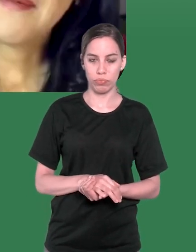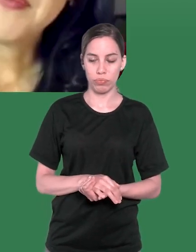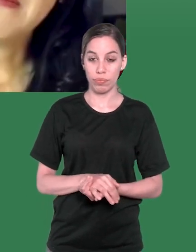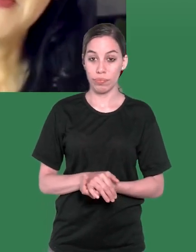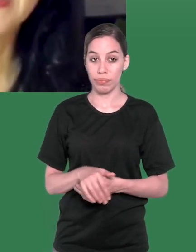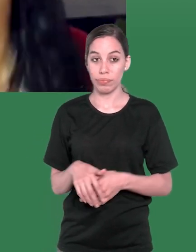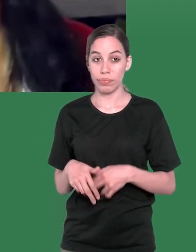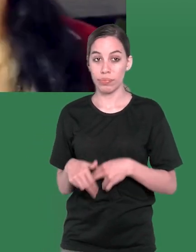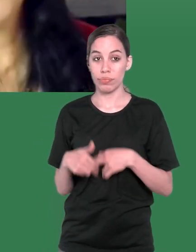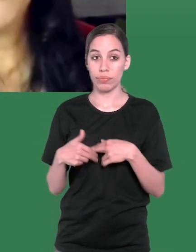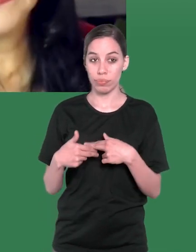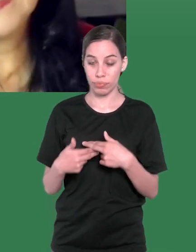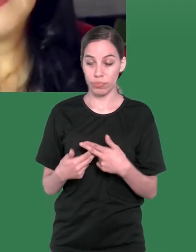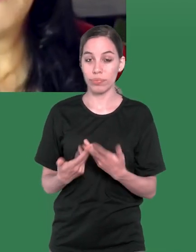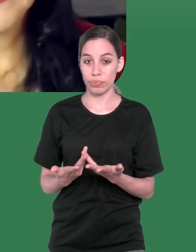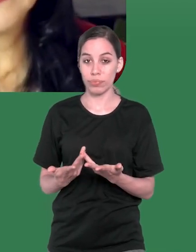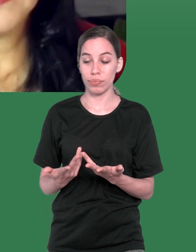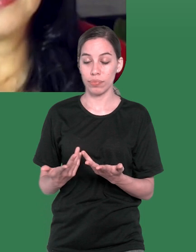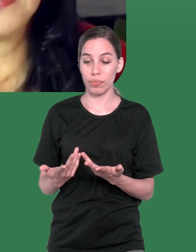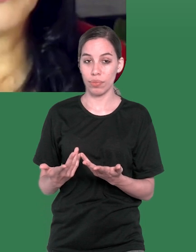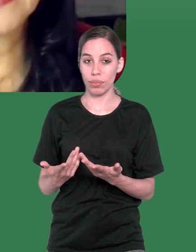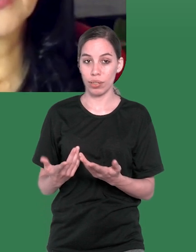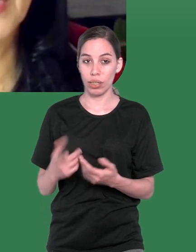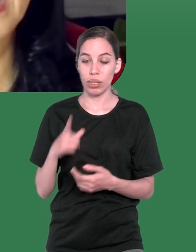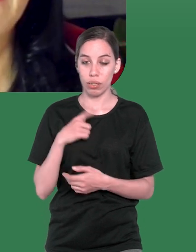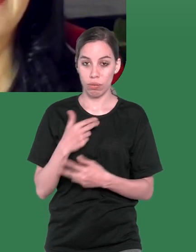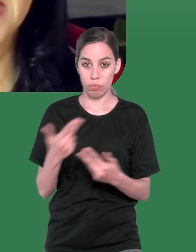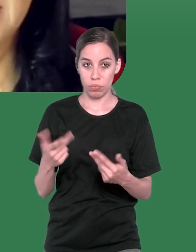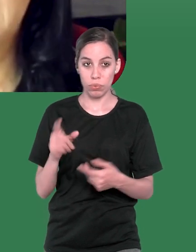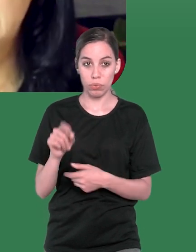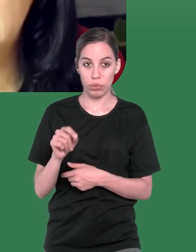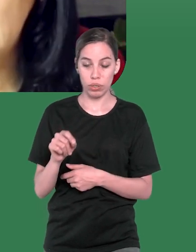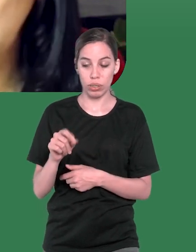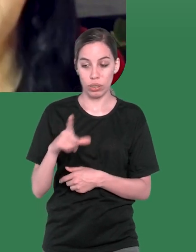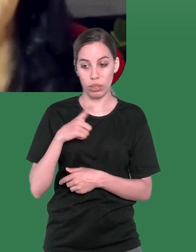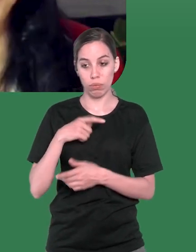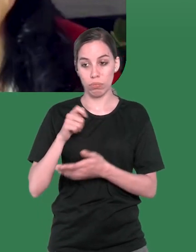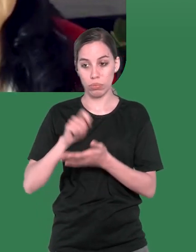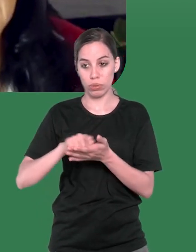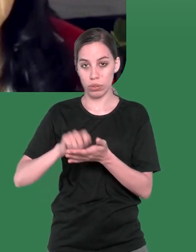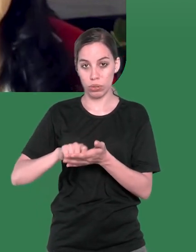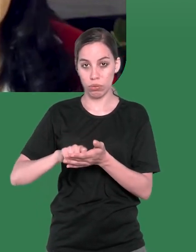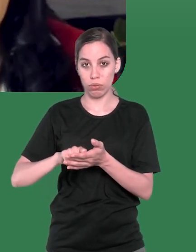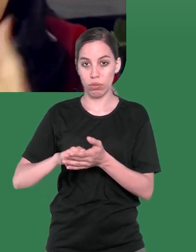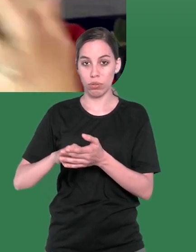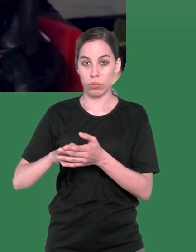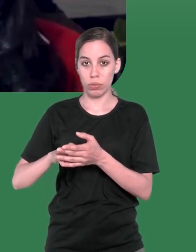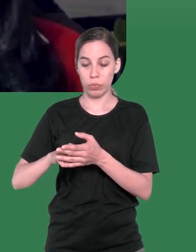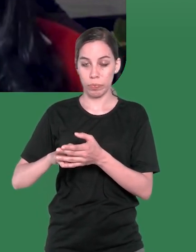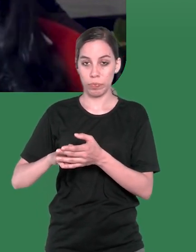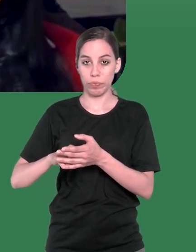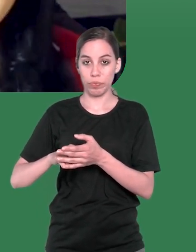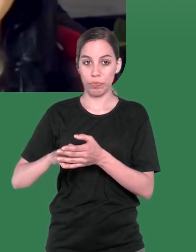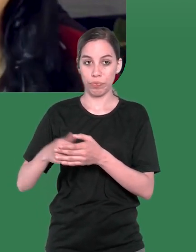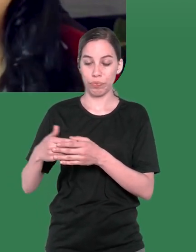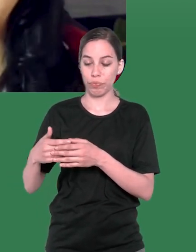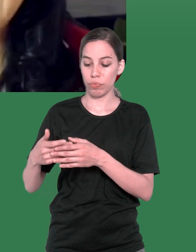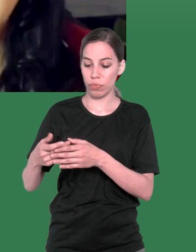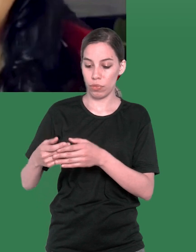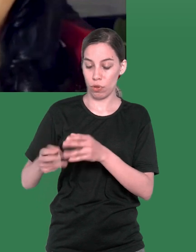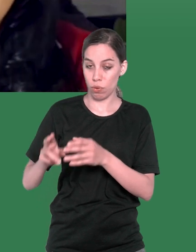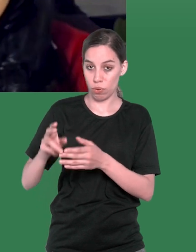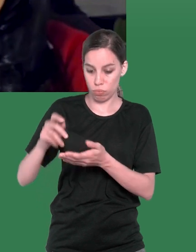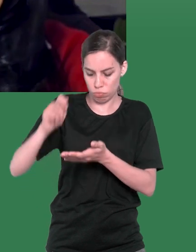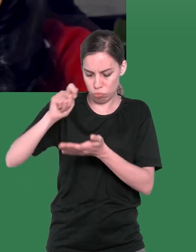Pois é, que uma coisa é o escritor levar para a literatura, né? É um outro